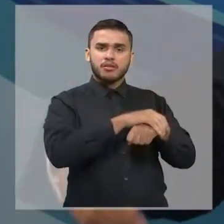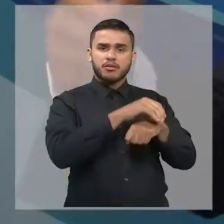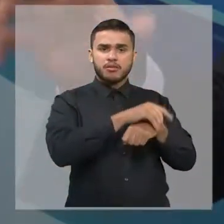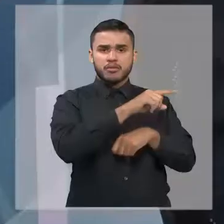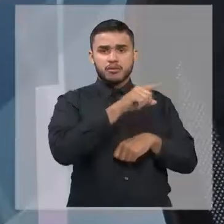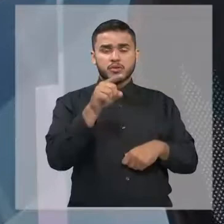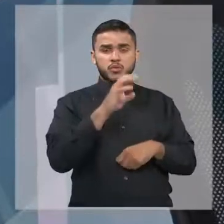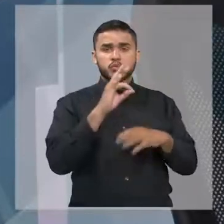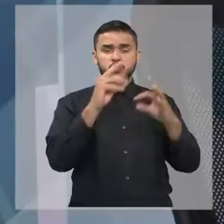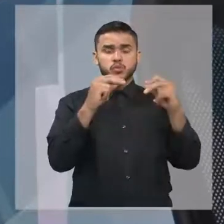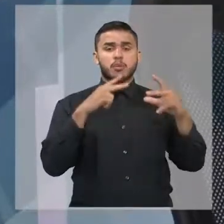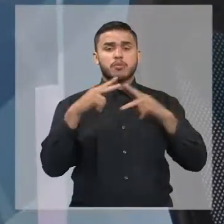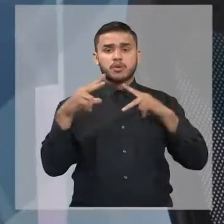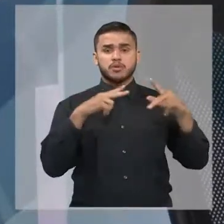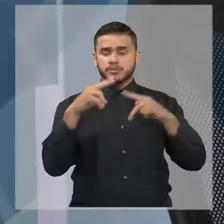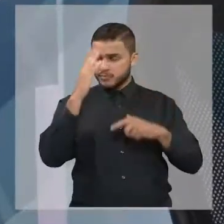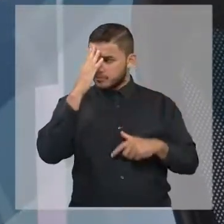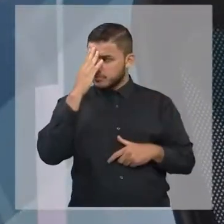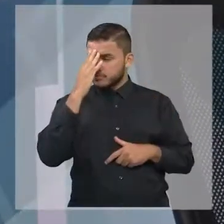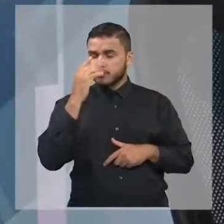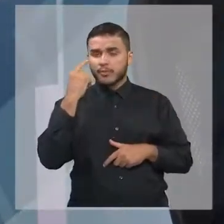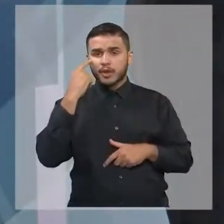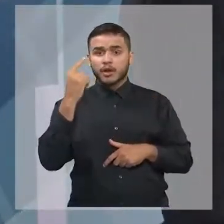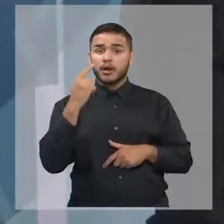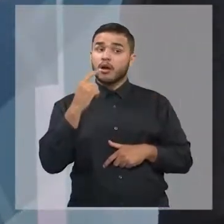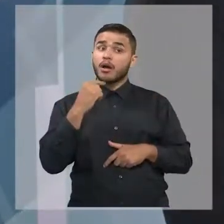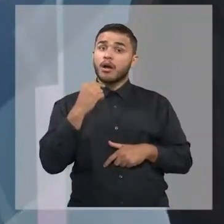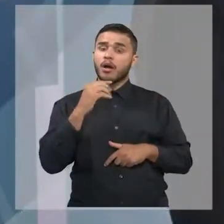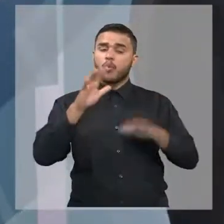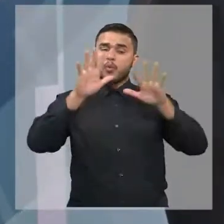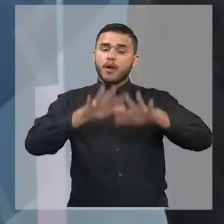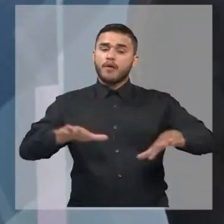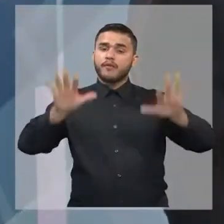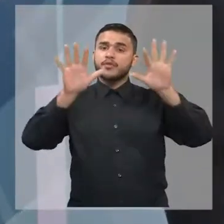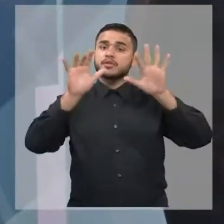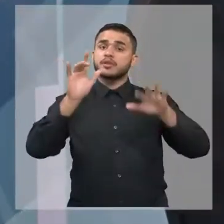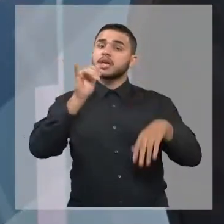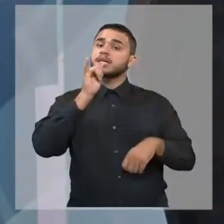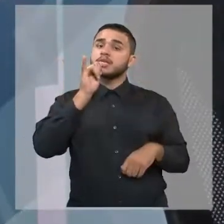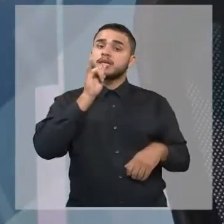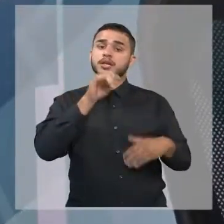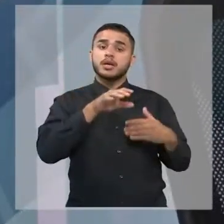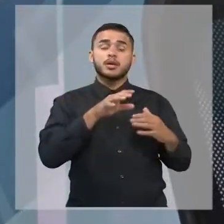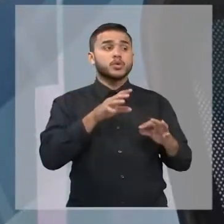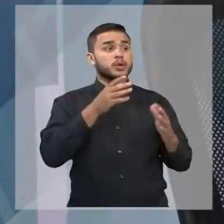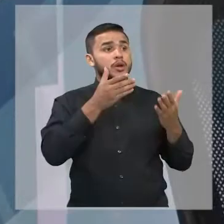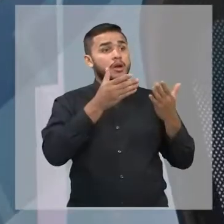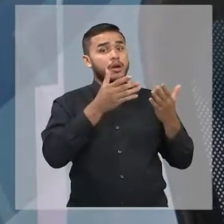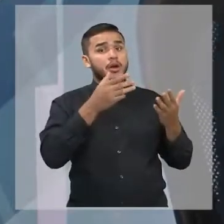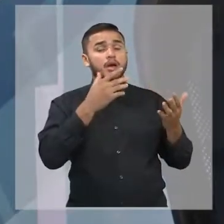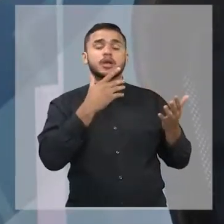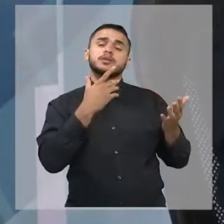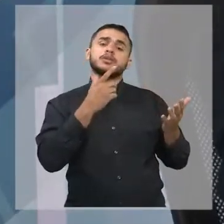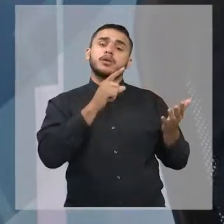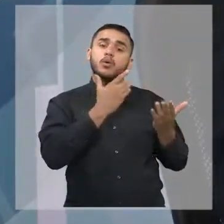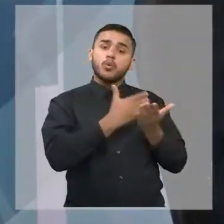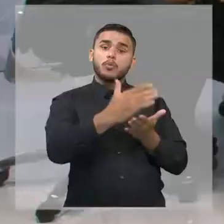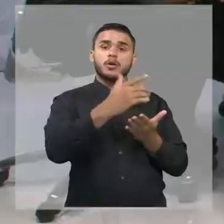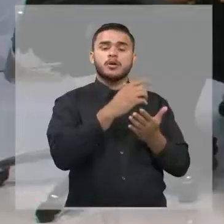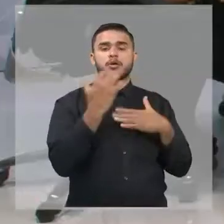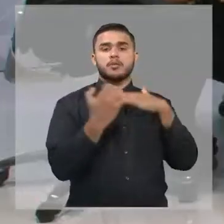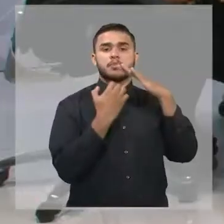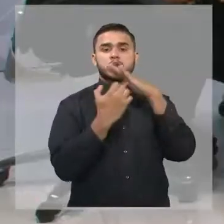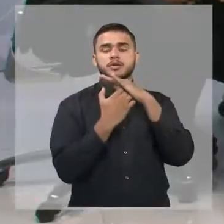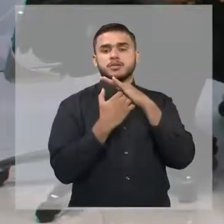a universidade, vamos privatizar o UFC, mas você abre o espaço para o mercado, para que o mercado... Né, agora eles